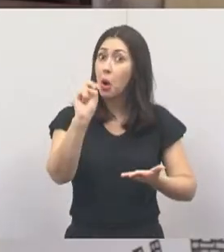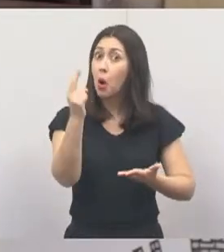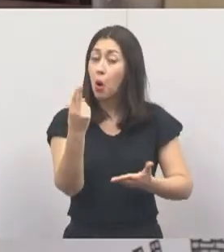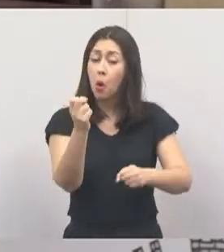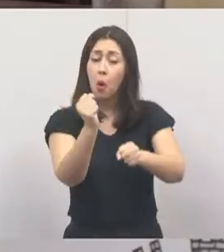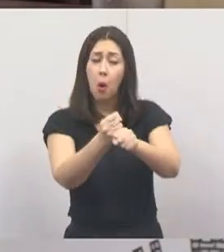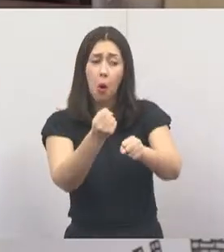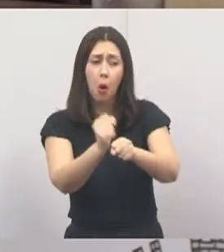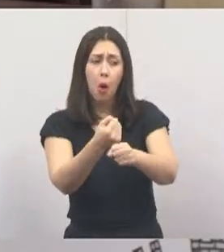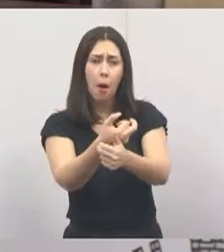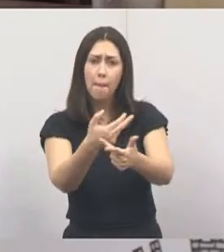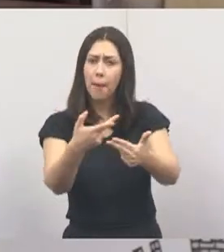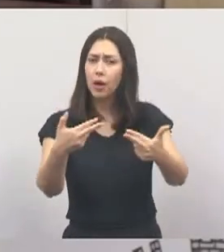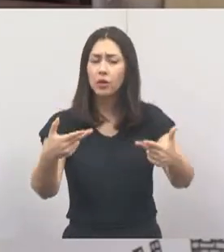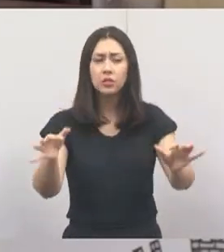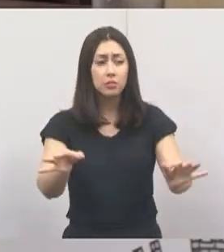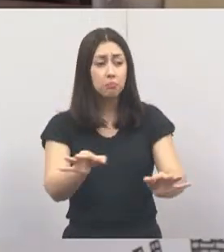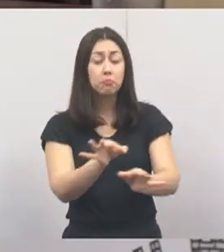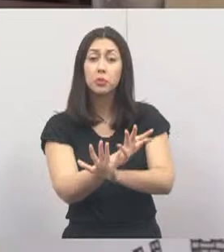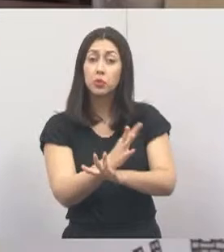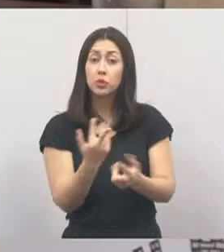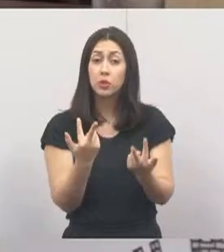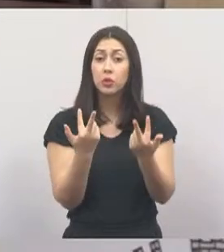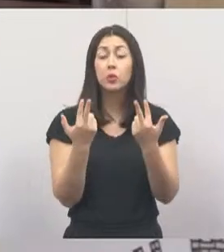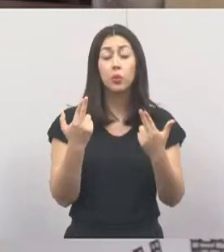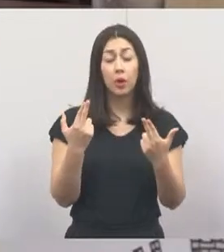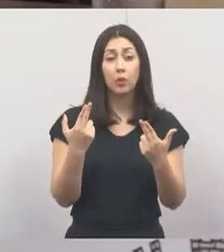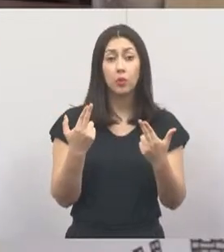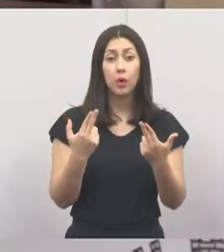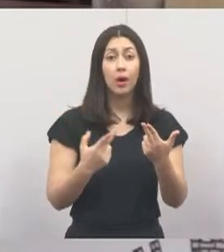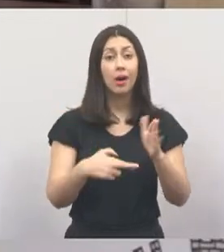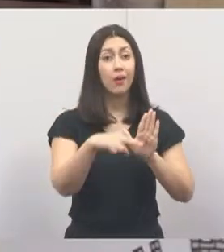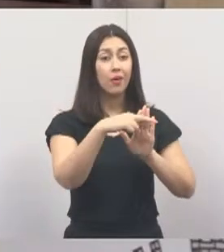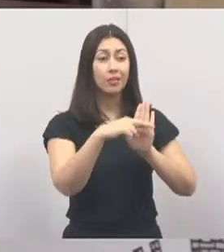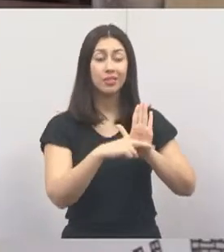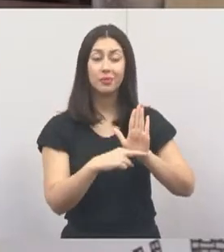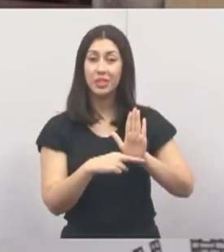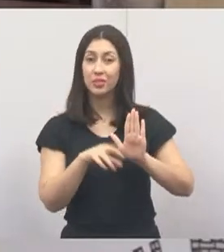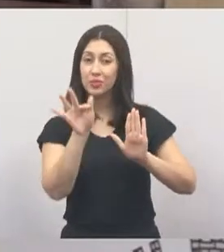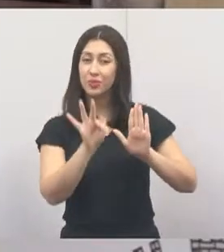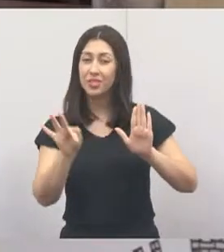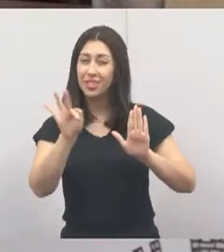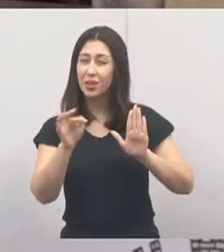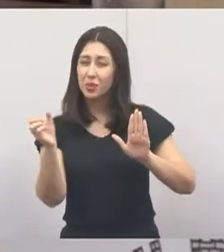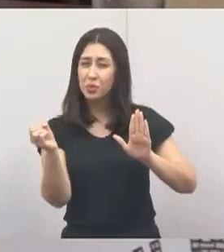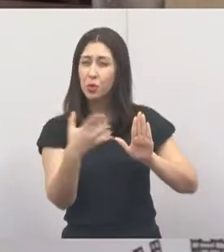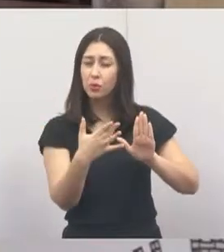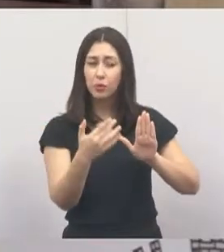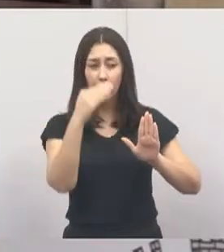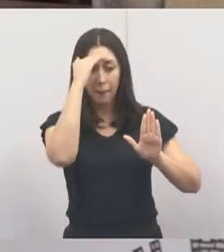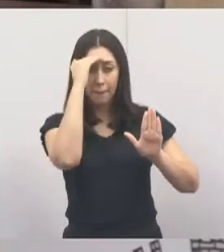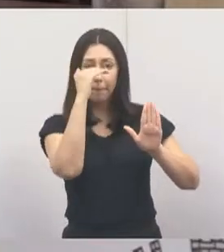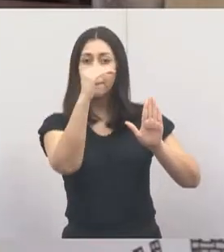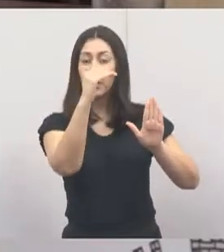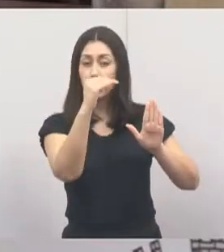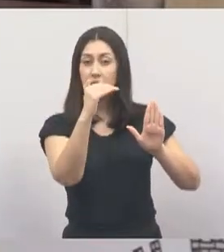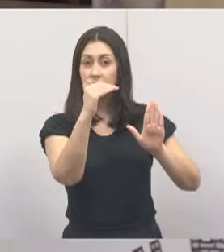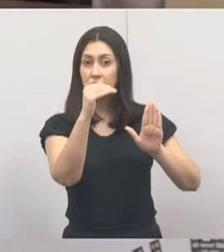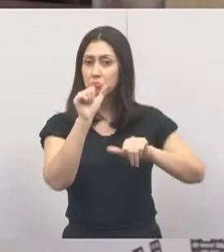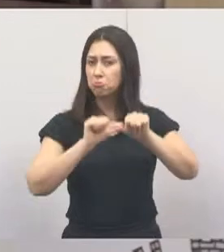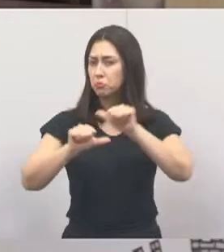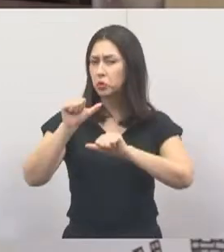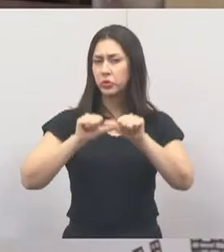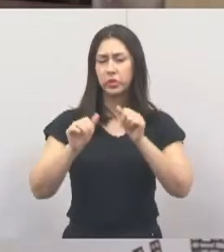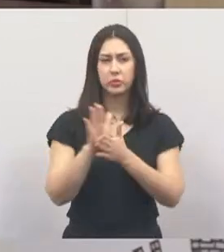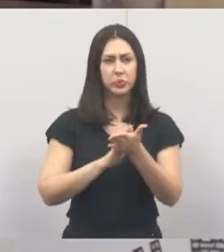execução contratual, conforme estabelece o novo regulamento federal, sem alterar atribuições ou